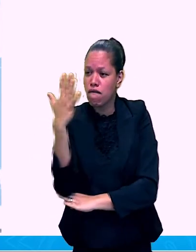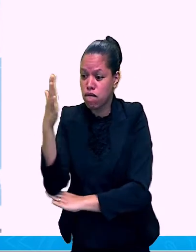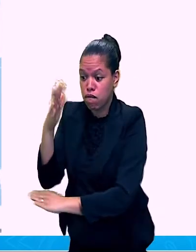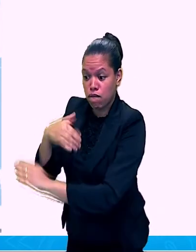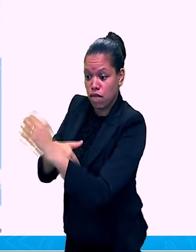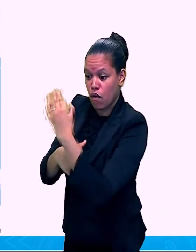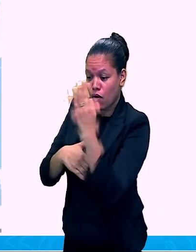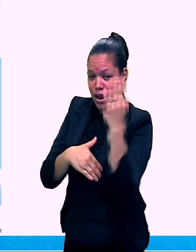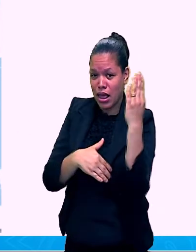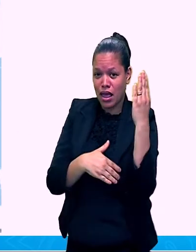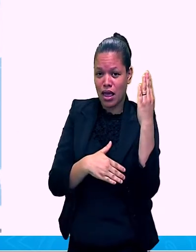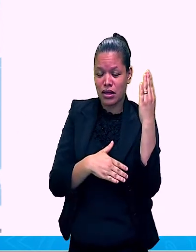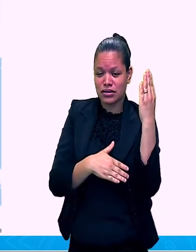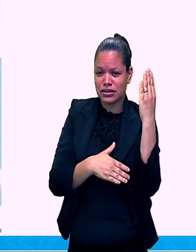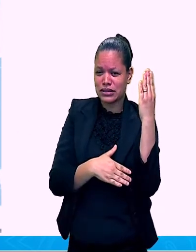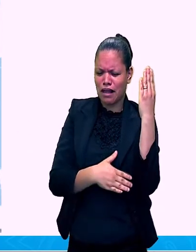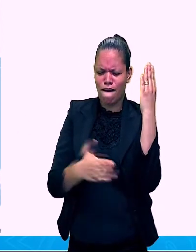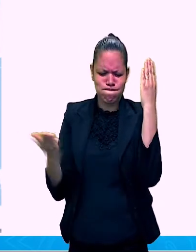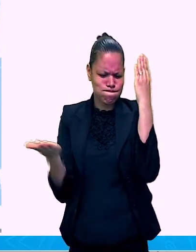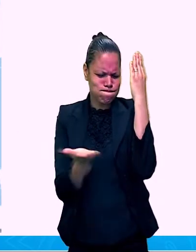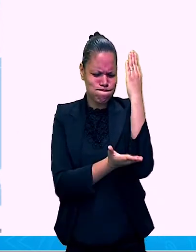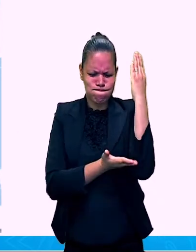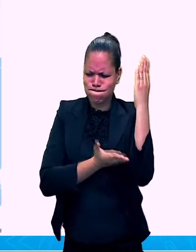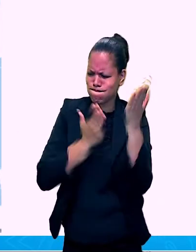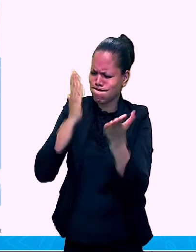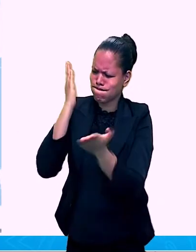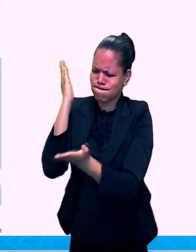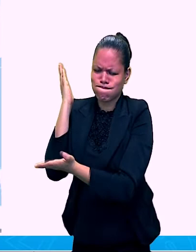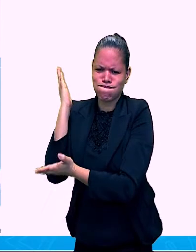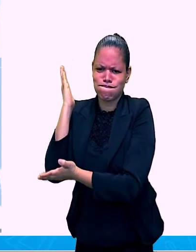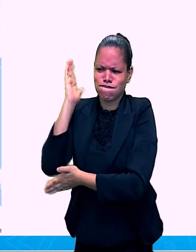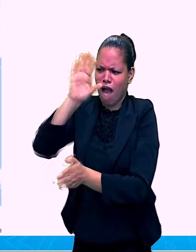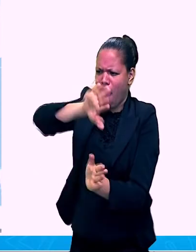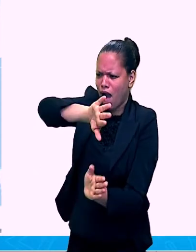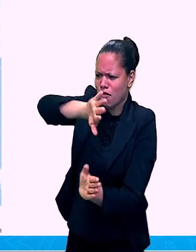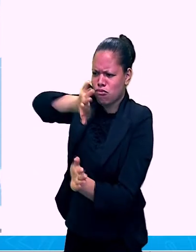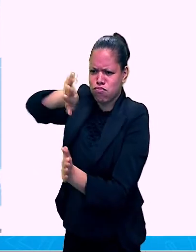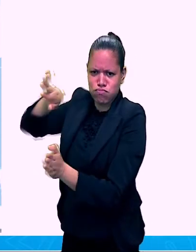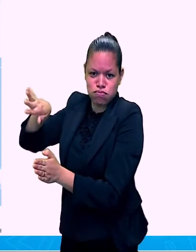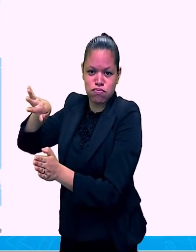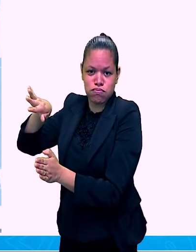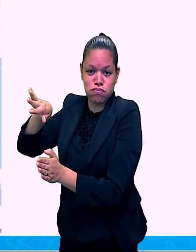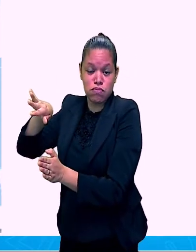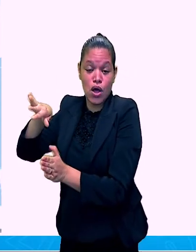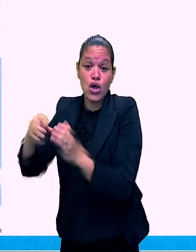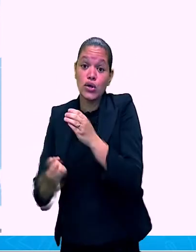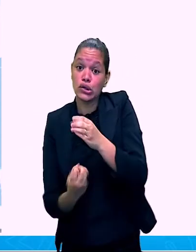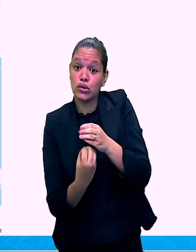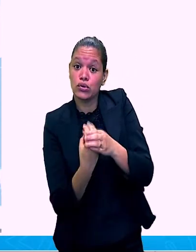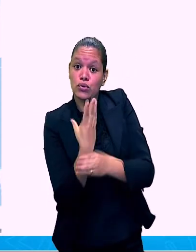vegetação nativa, para criar então a urbanização, a cidade.